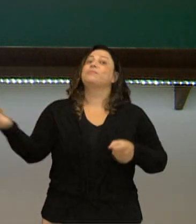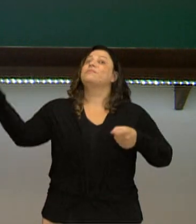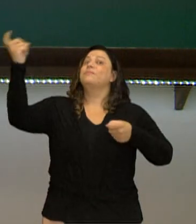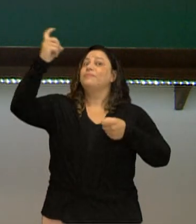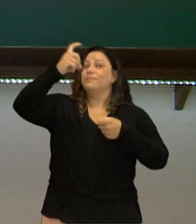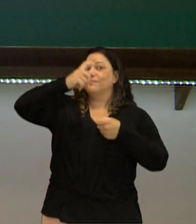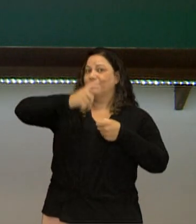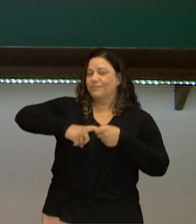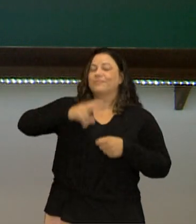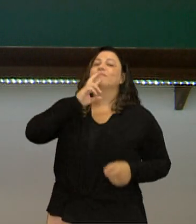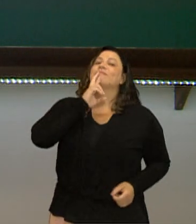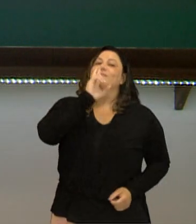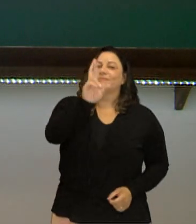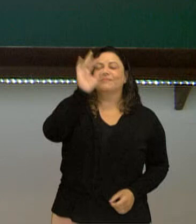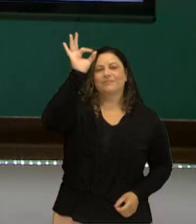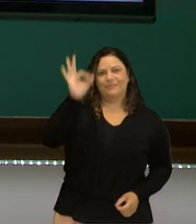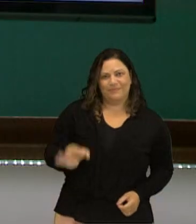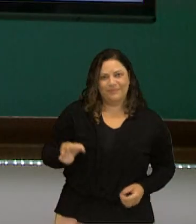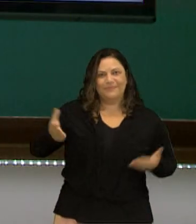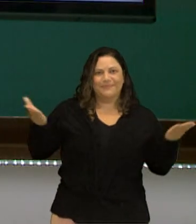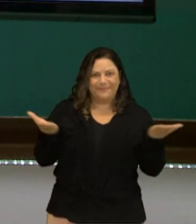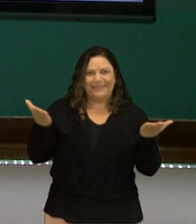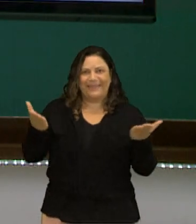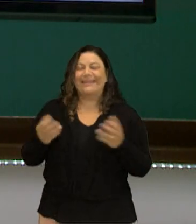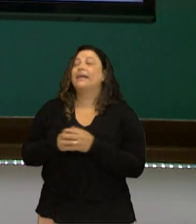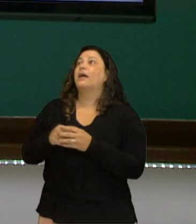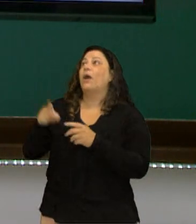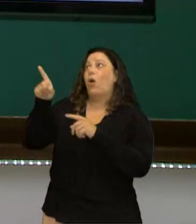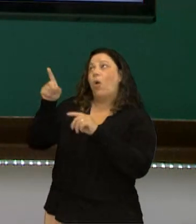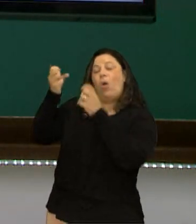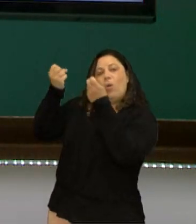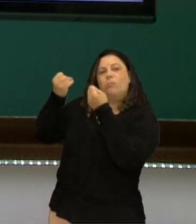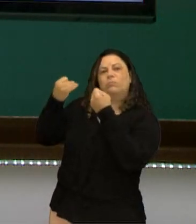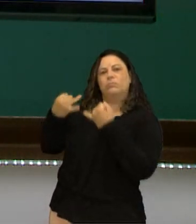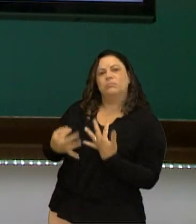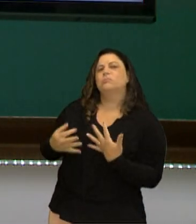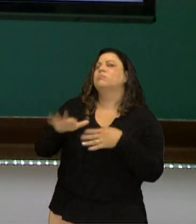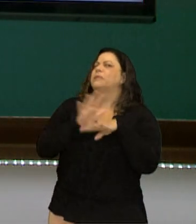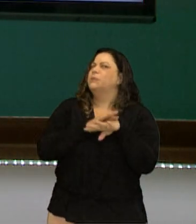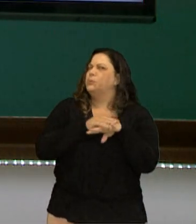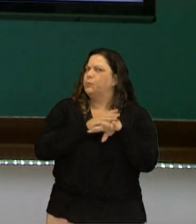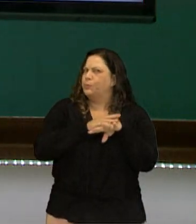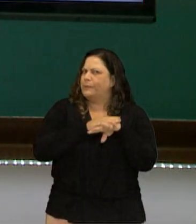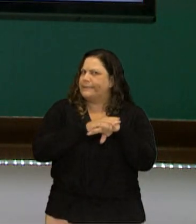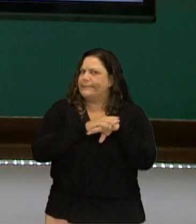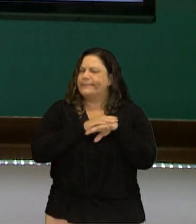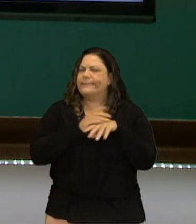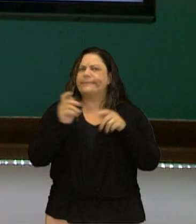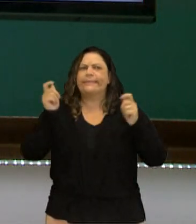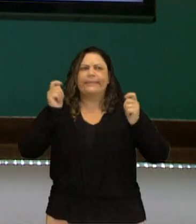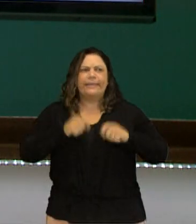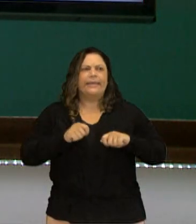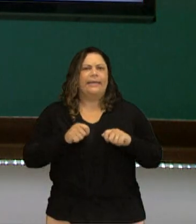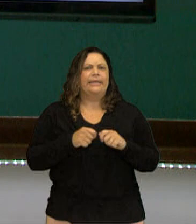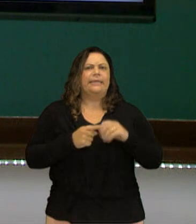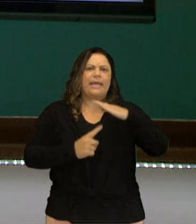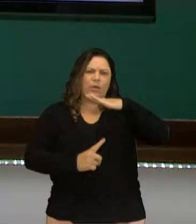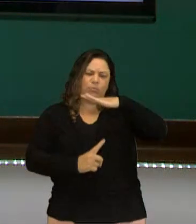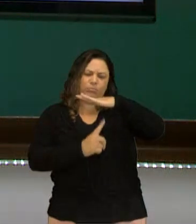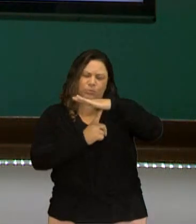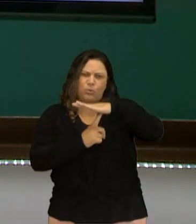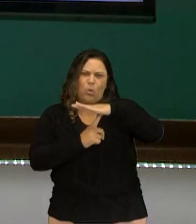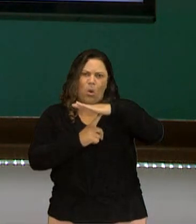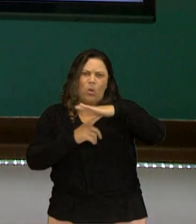Voltamos para ver a resposta correta do nosso quiz. Falou numa doença que a gente encosta, se perfura num